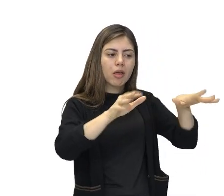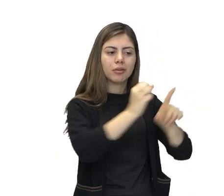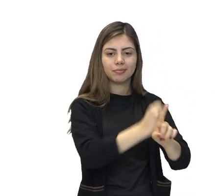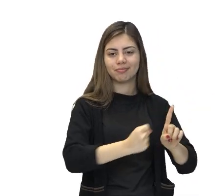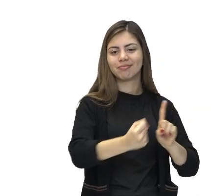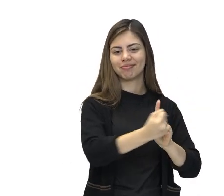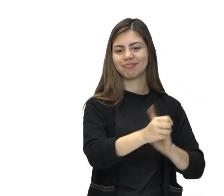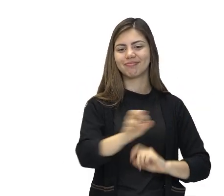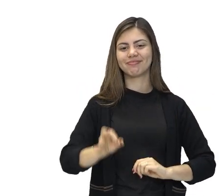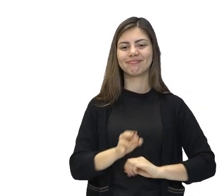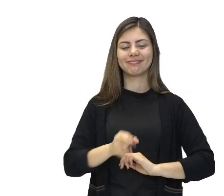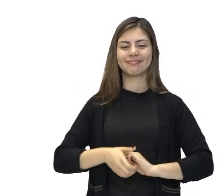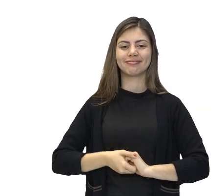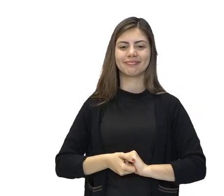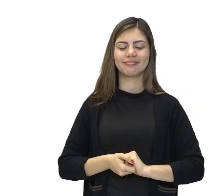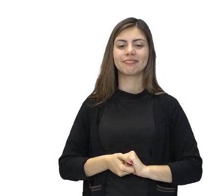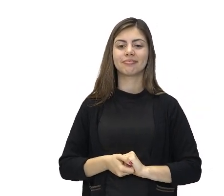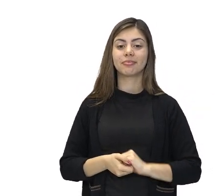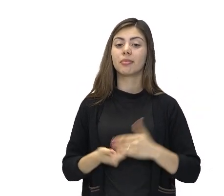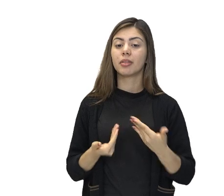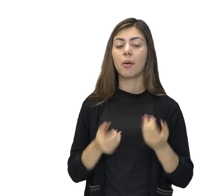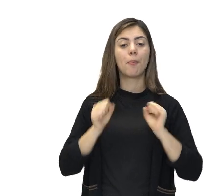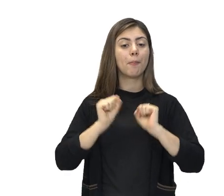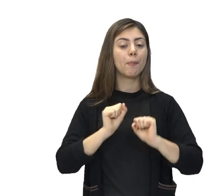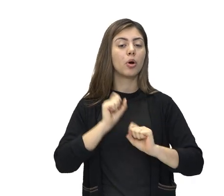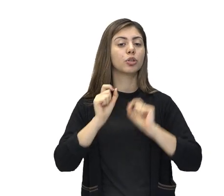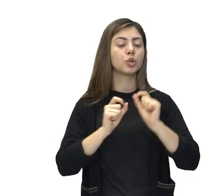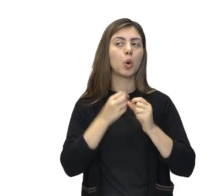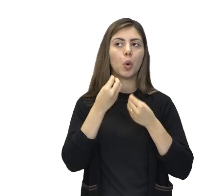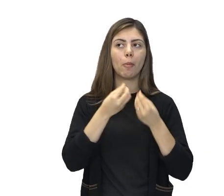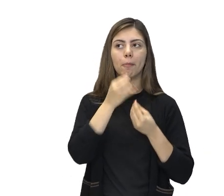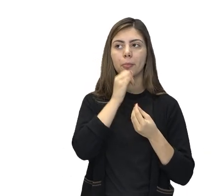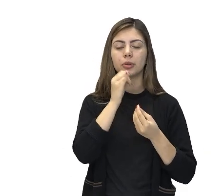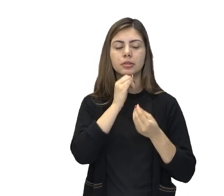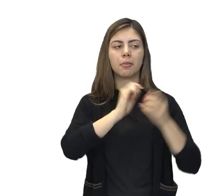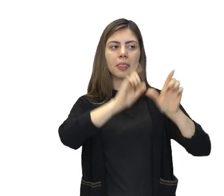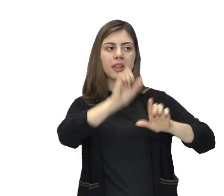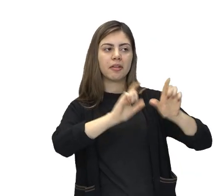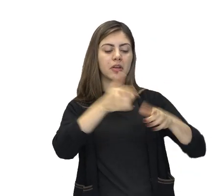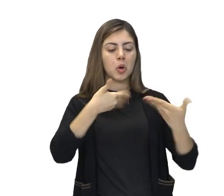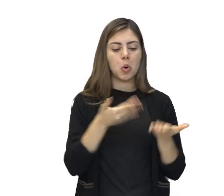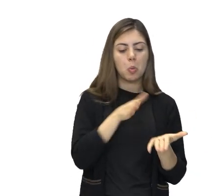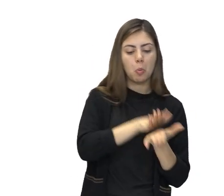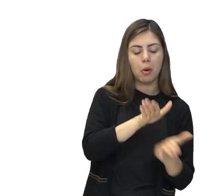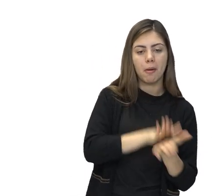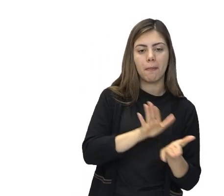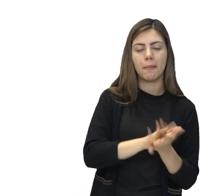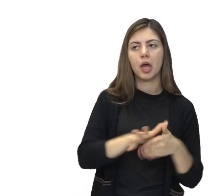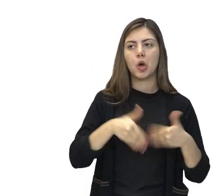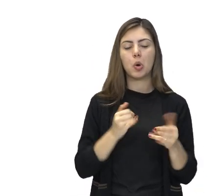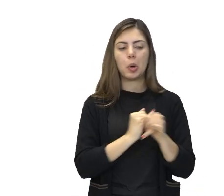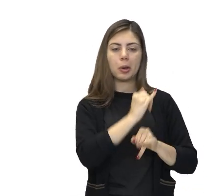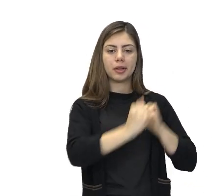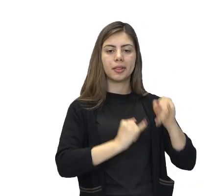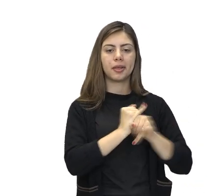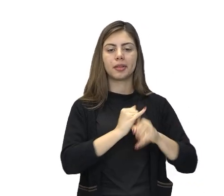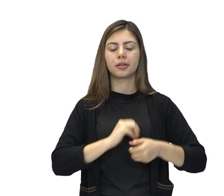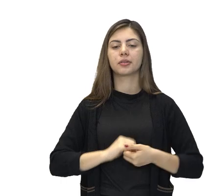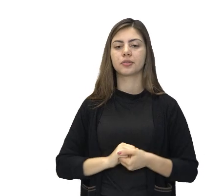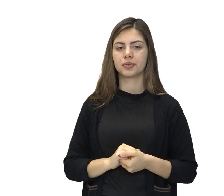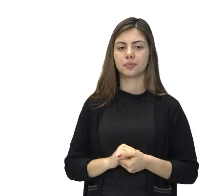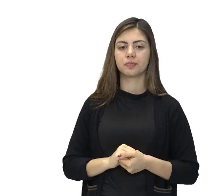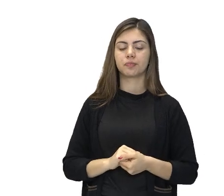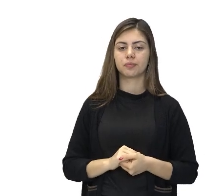função jornalística, correto? Eles podem ser impressos, televisivos, radiofônicos ou via internet. Seguindo adiante,